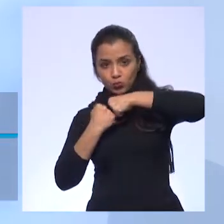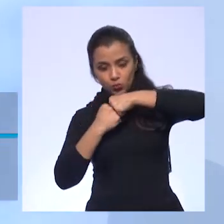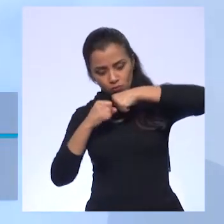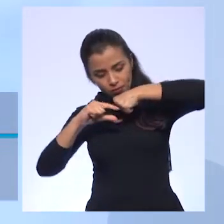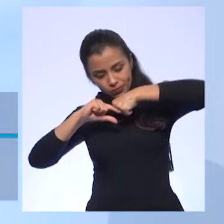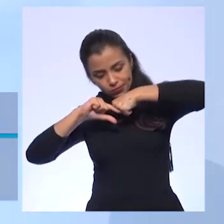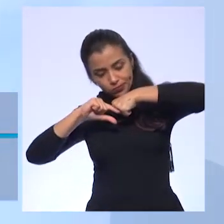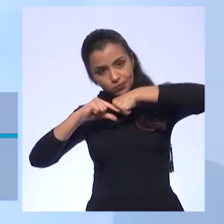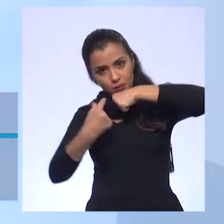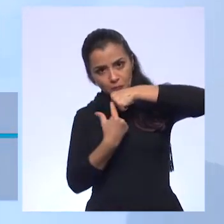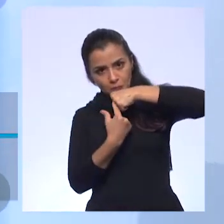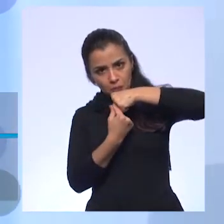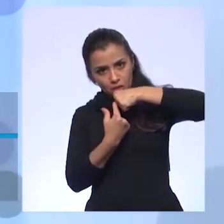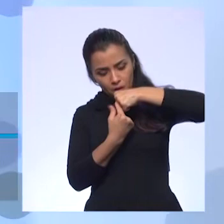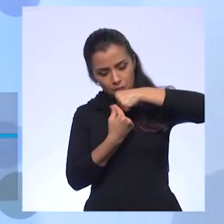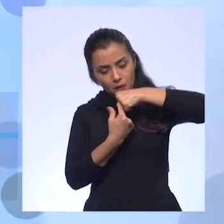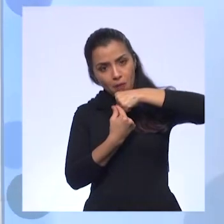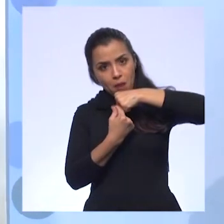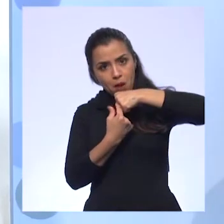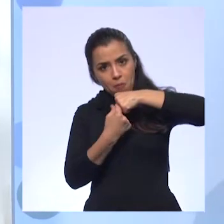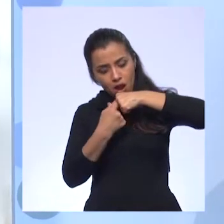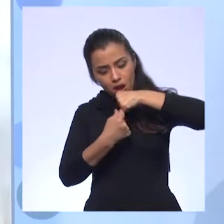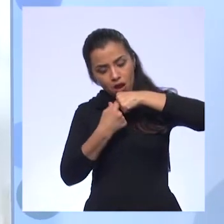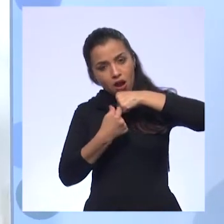Tem uma próxima figura, tem essa,